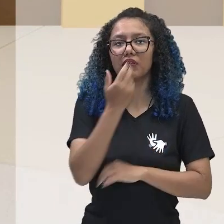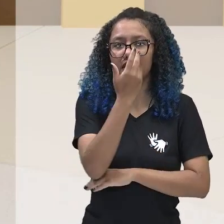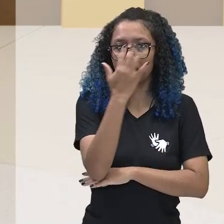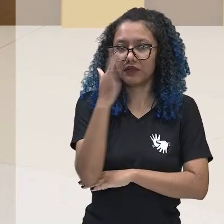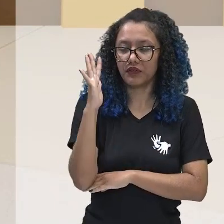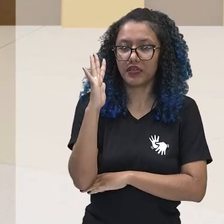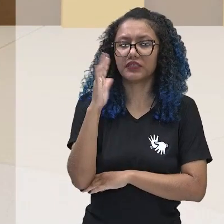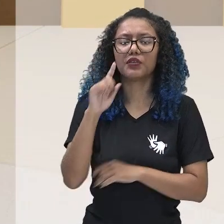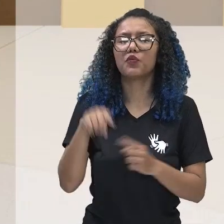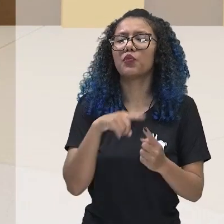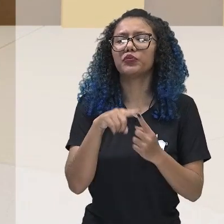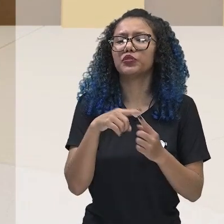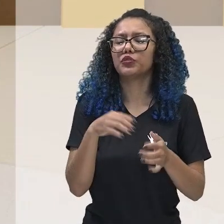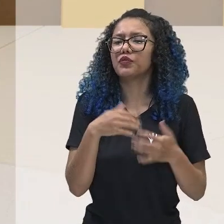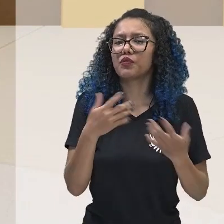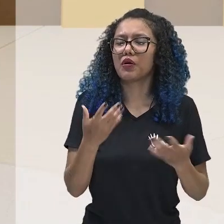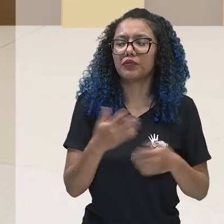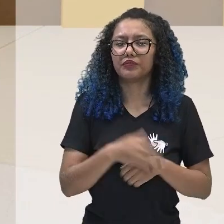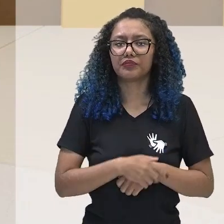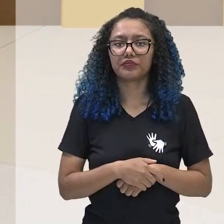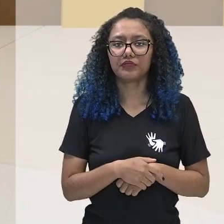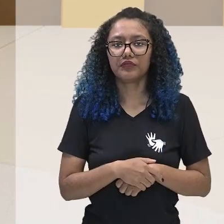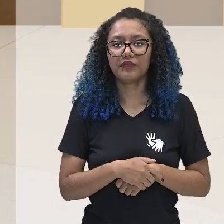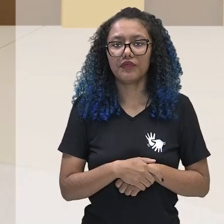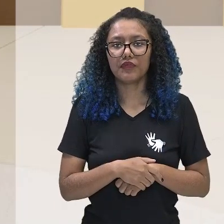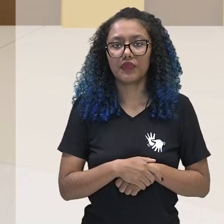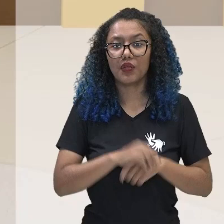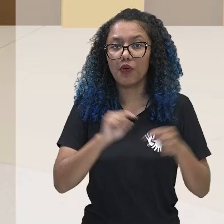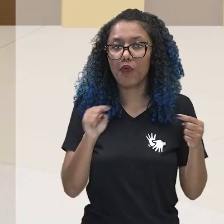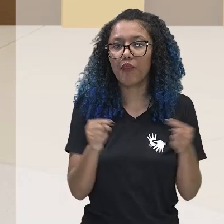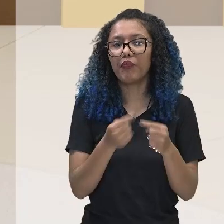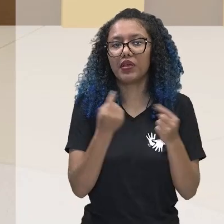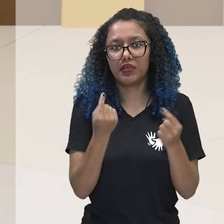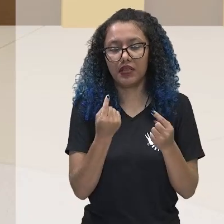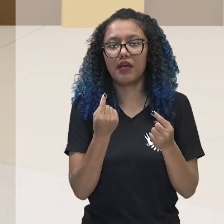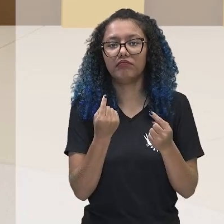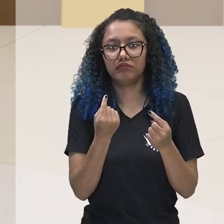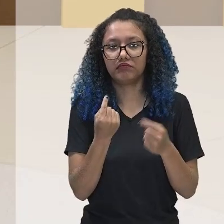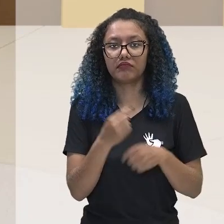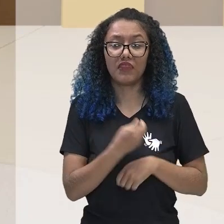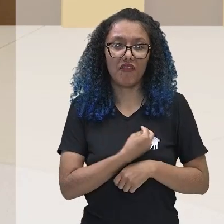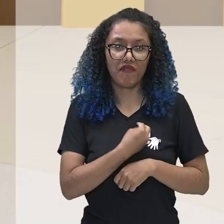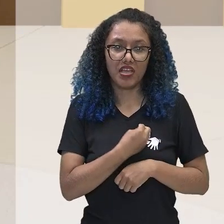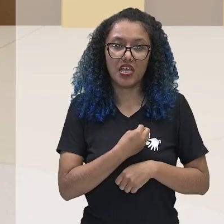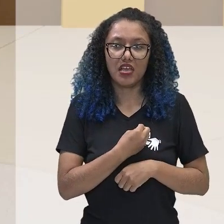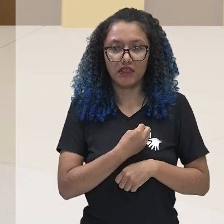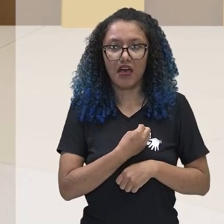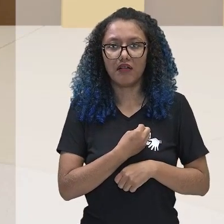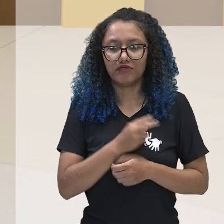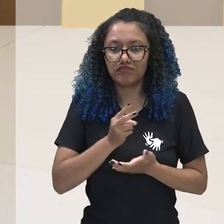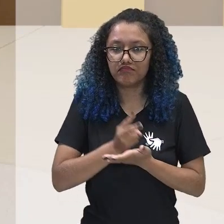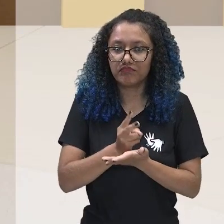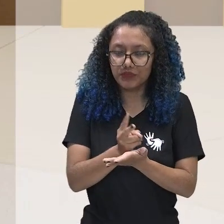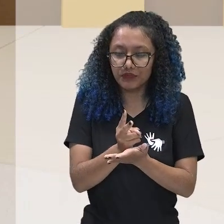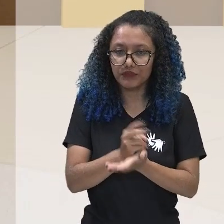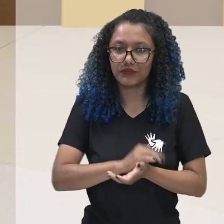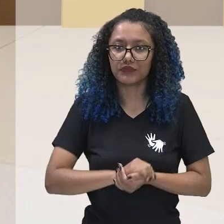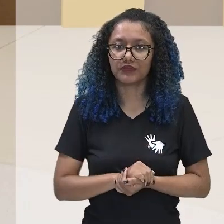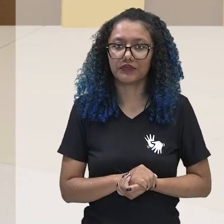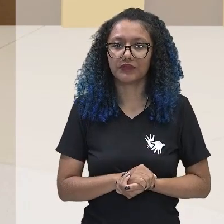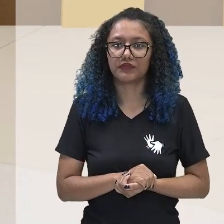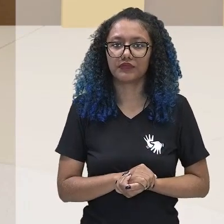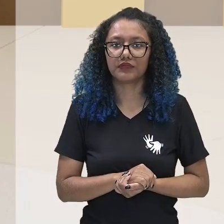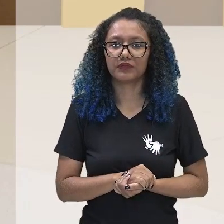finalidade suprir as necessidades humanas. Então, olhar para esses recursos, olhar para esse material e pensar